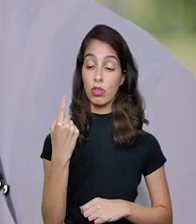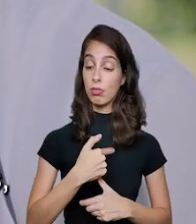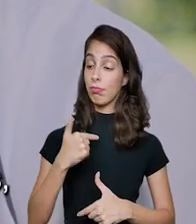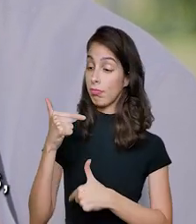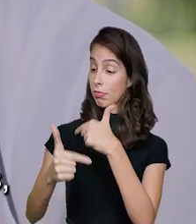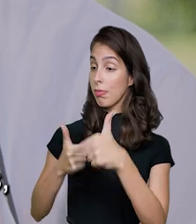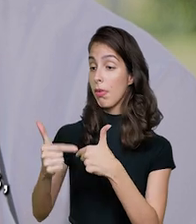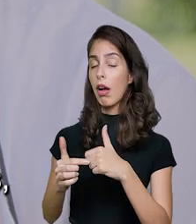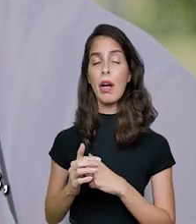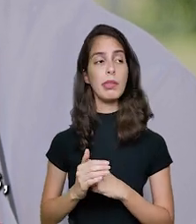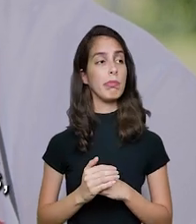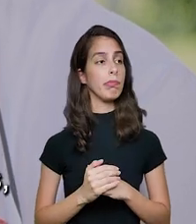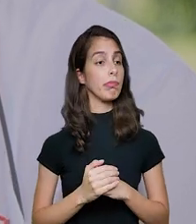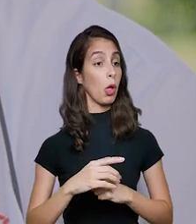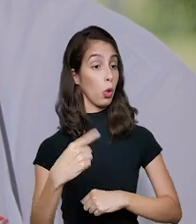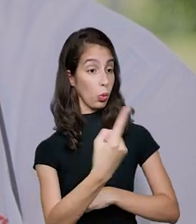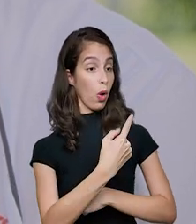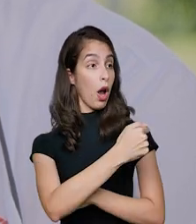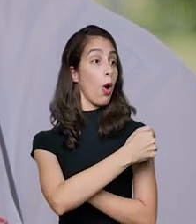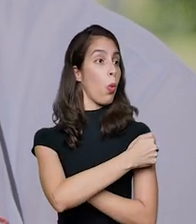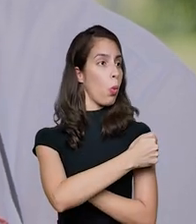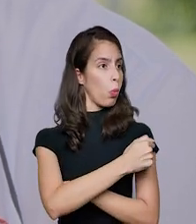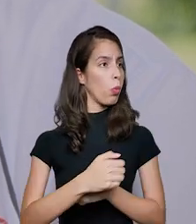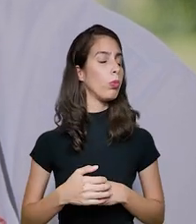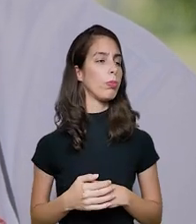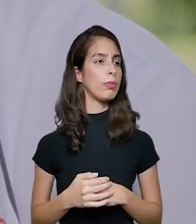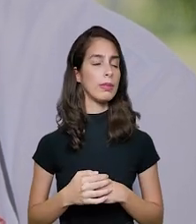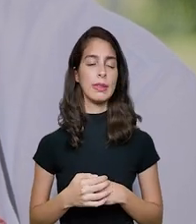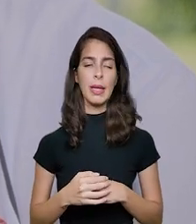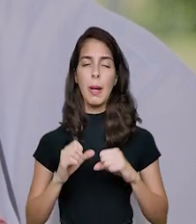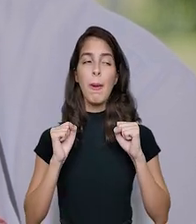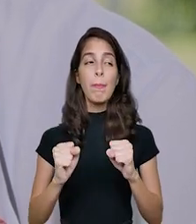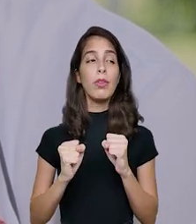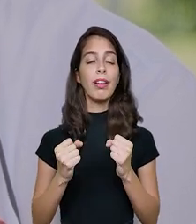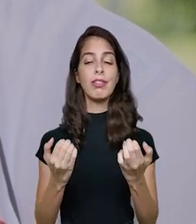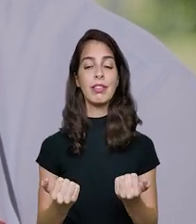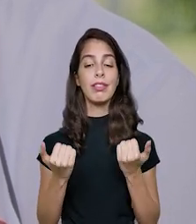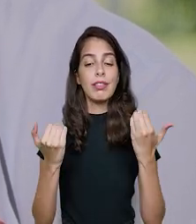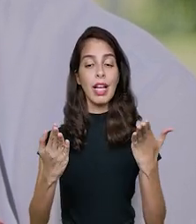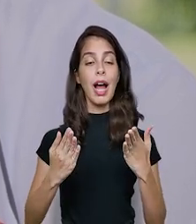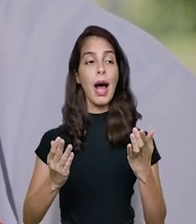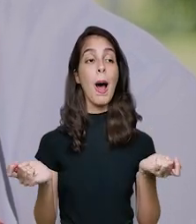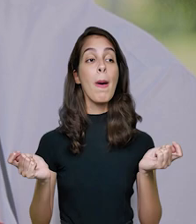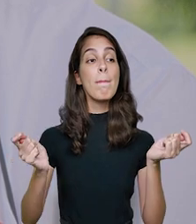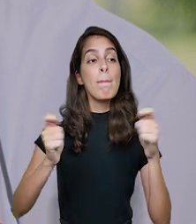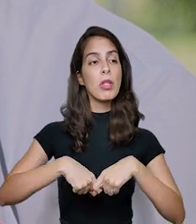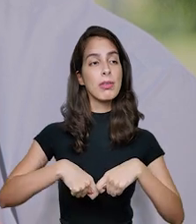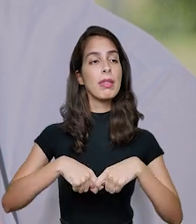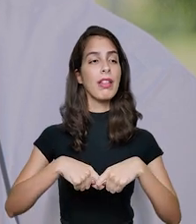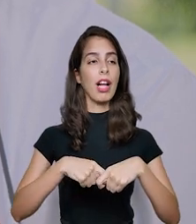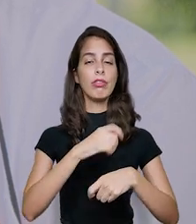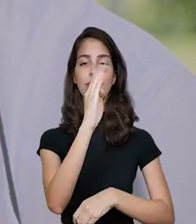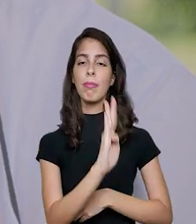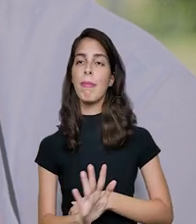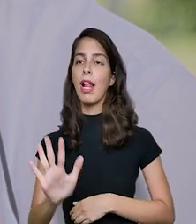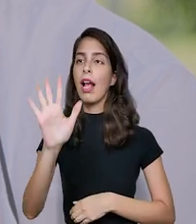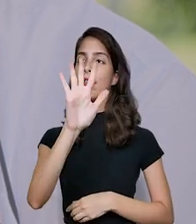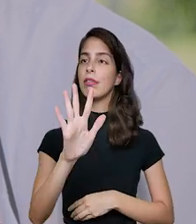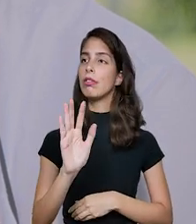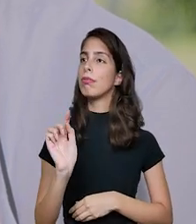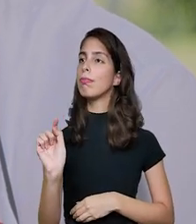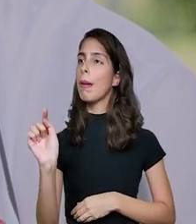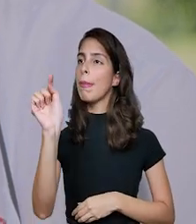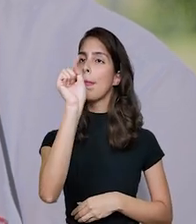participação dos nossos estudantes nós temos construído né dentro do nosso conselho uma instituição que que